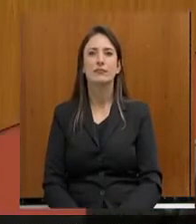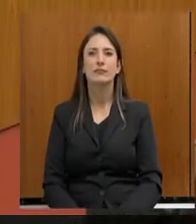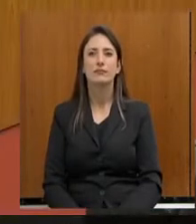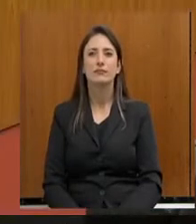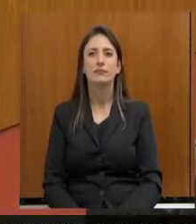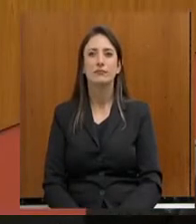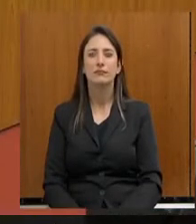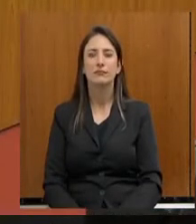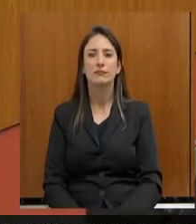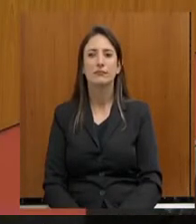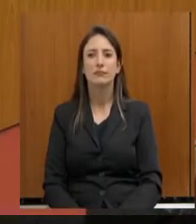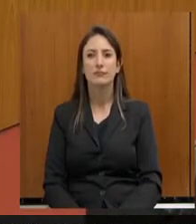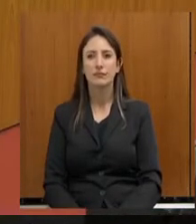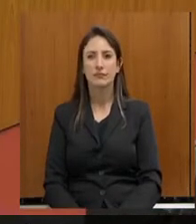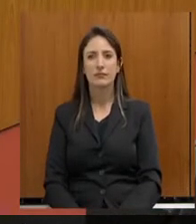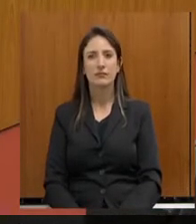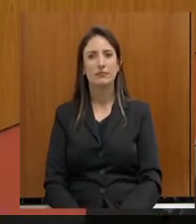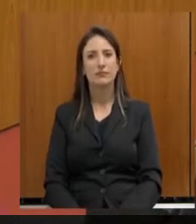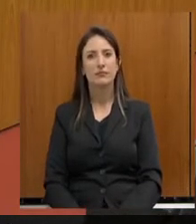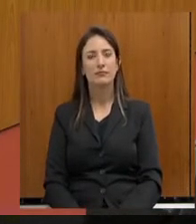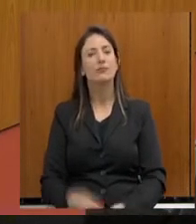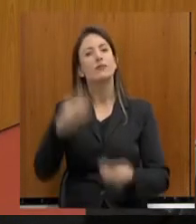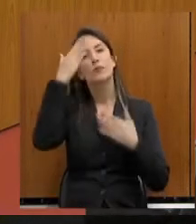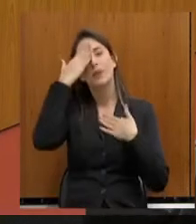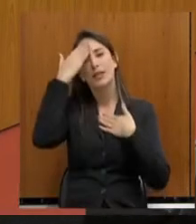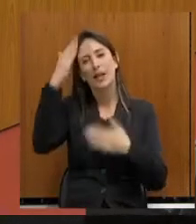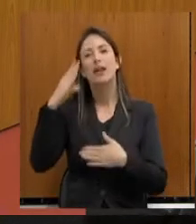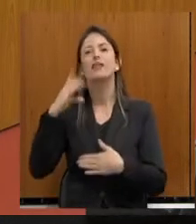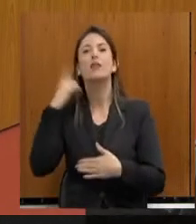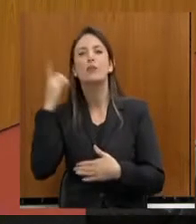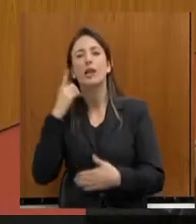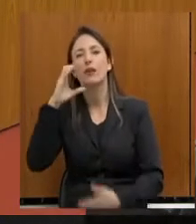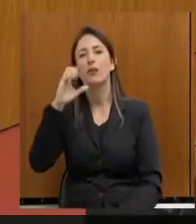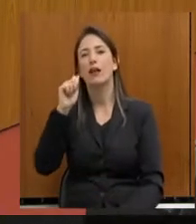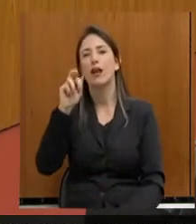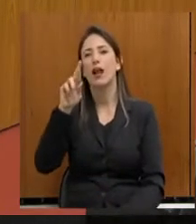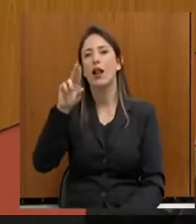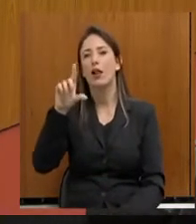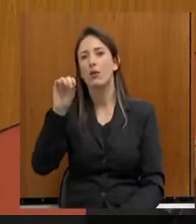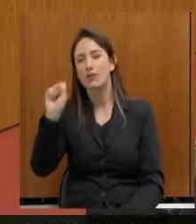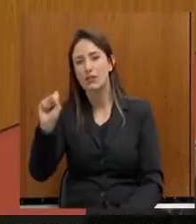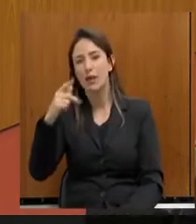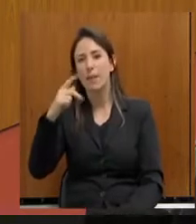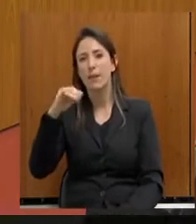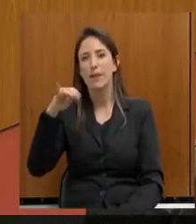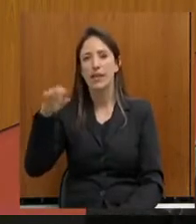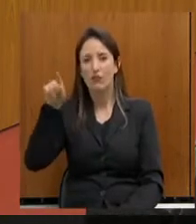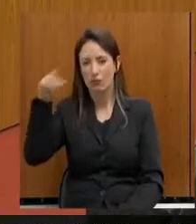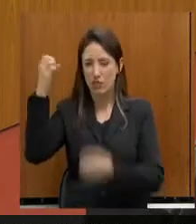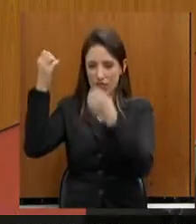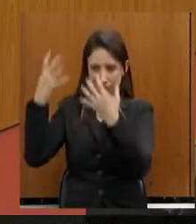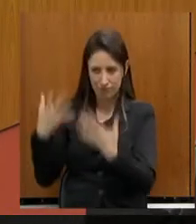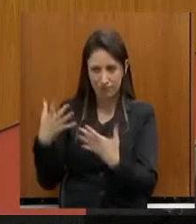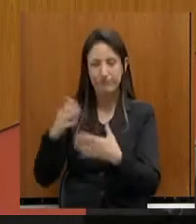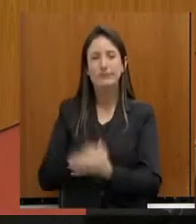é bem muito obrigada deputado Carlos Pimenta pela sua colocação